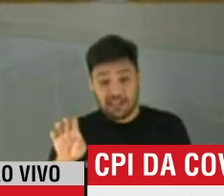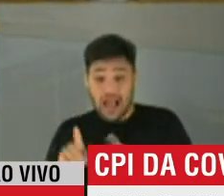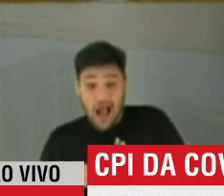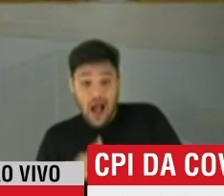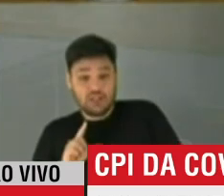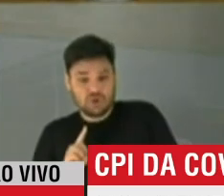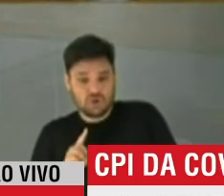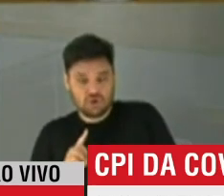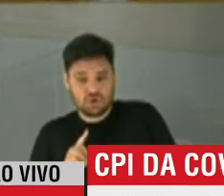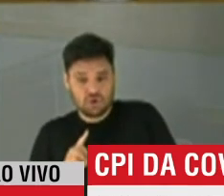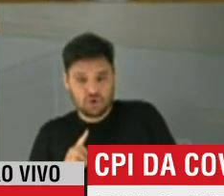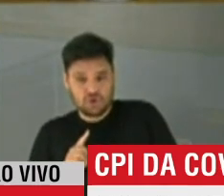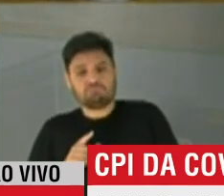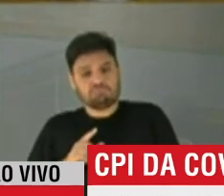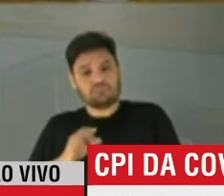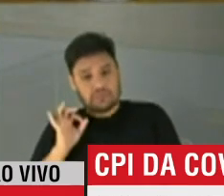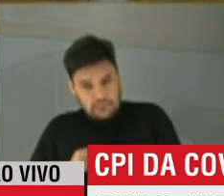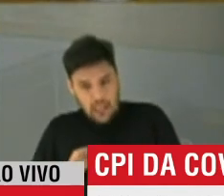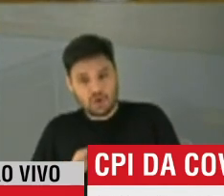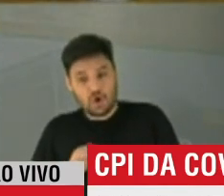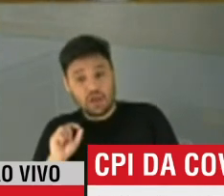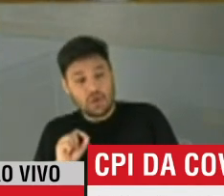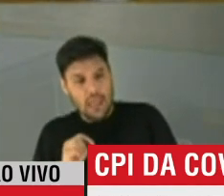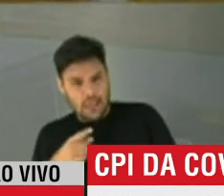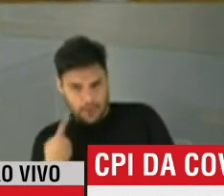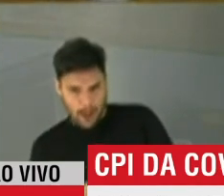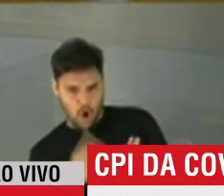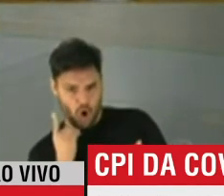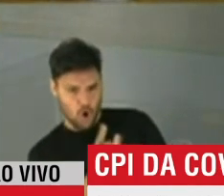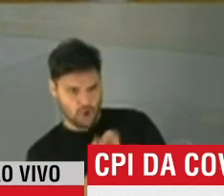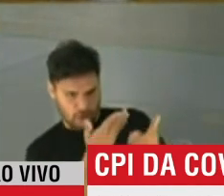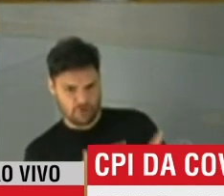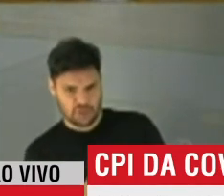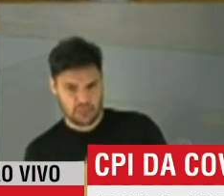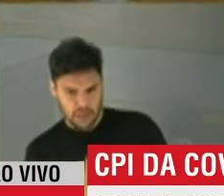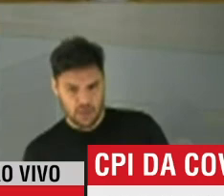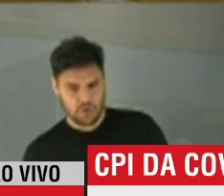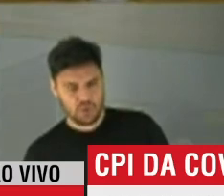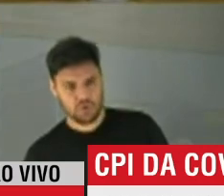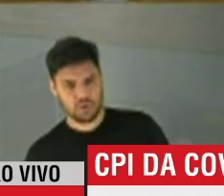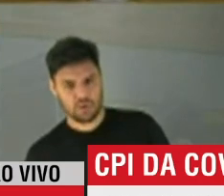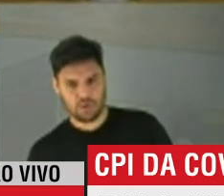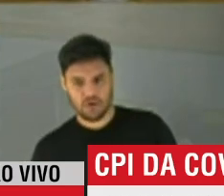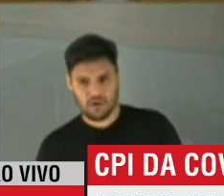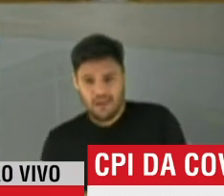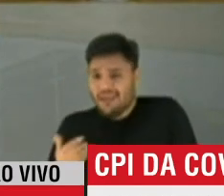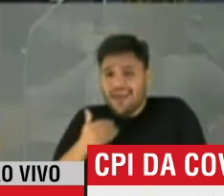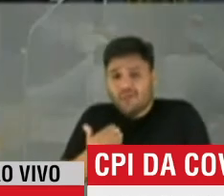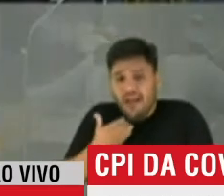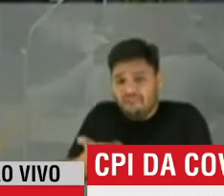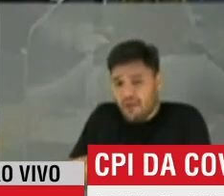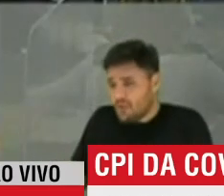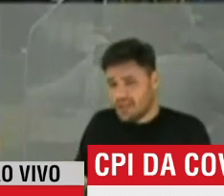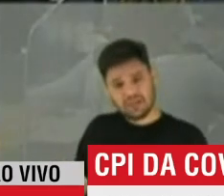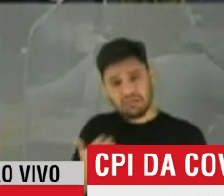antes, confirmou a ocorrência de um encontro com o senhor. Por gentileza. O que eu tenho a ver com isso,